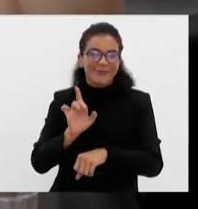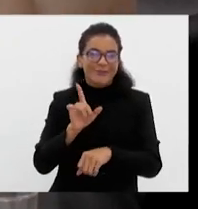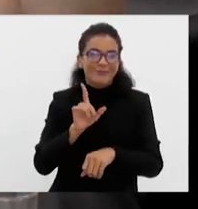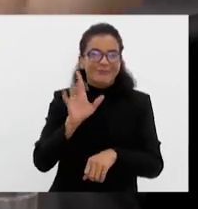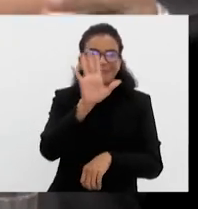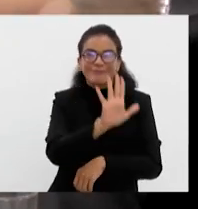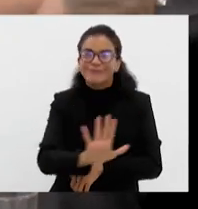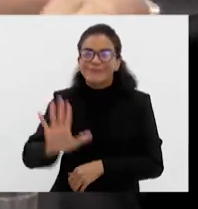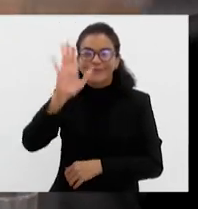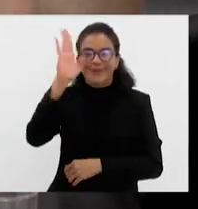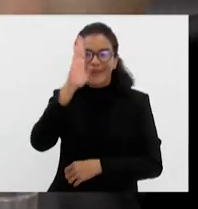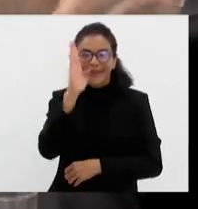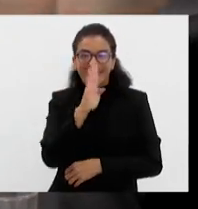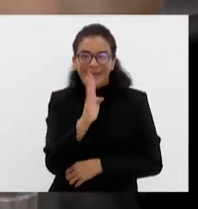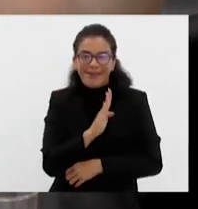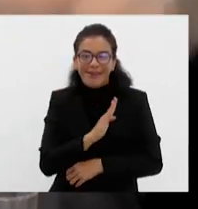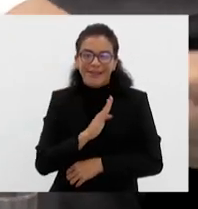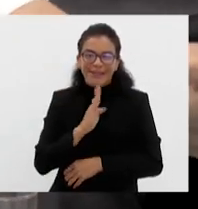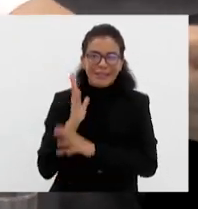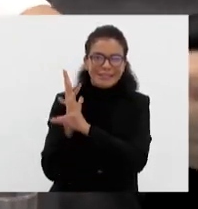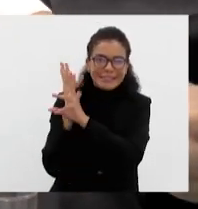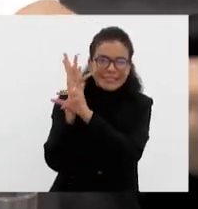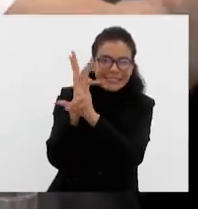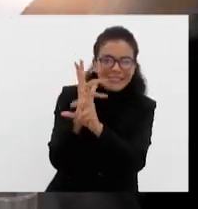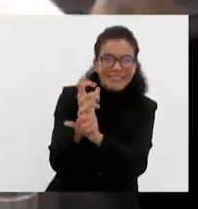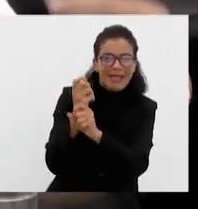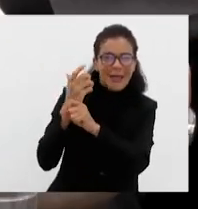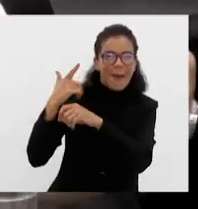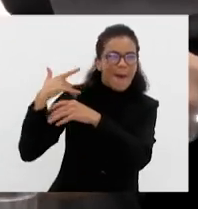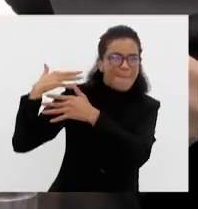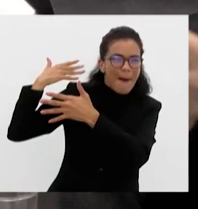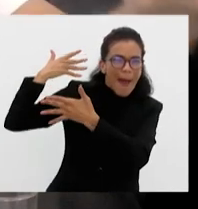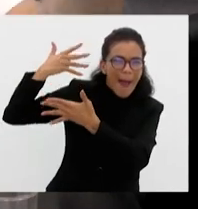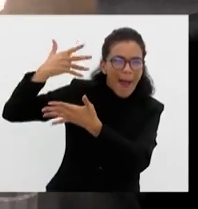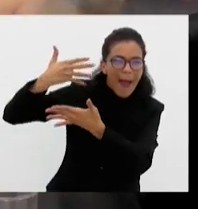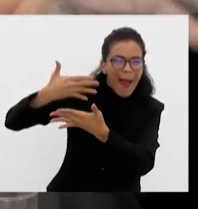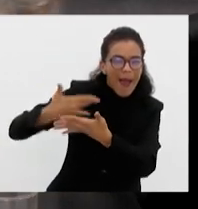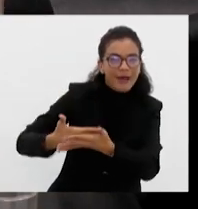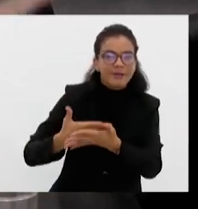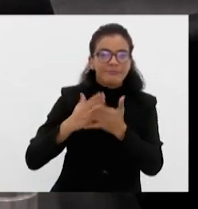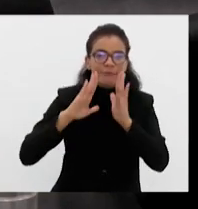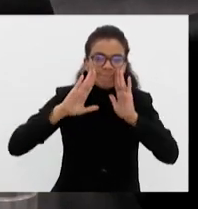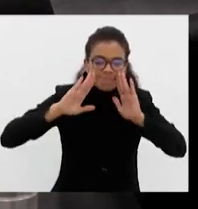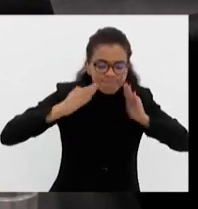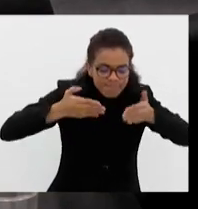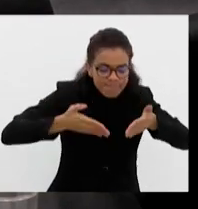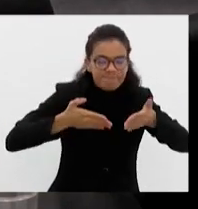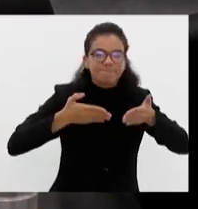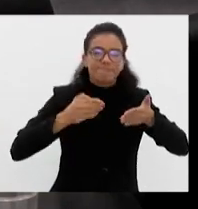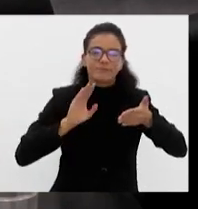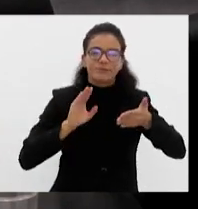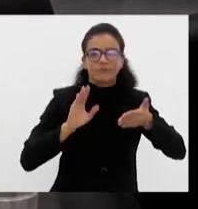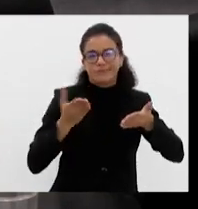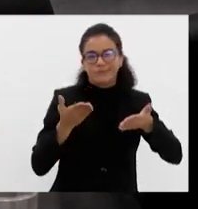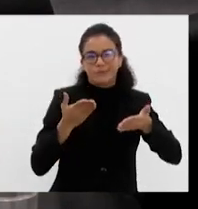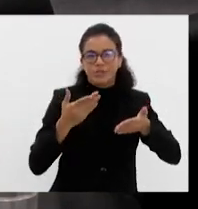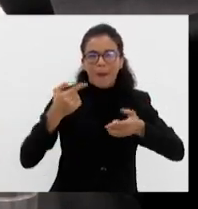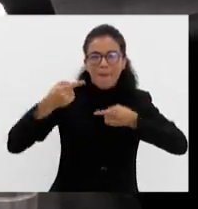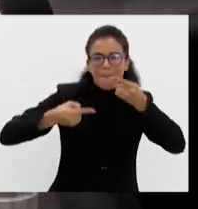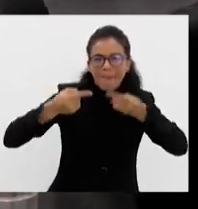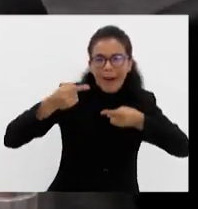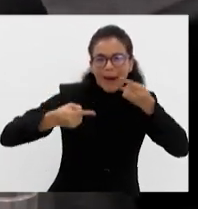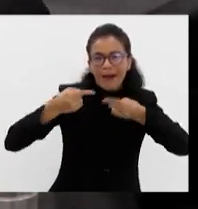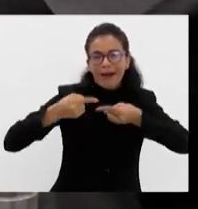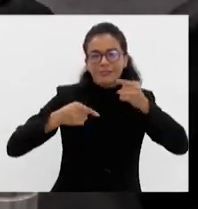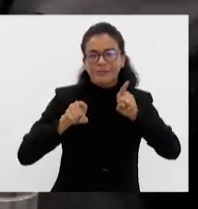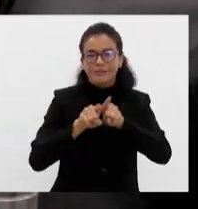Estados brasileiros que, historicamente, sempre centralizou esse tipo de debate,